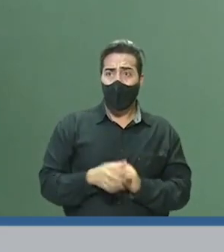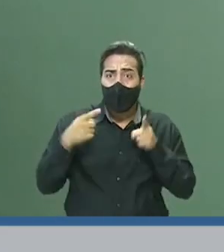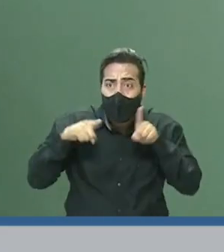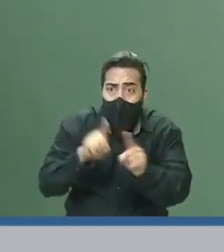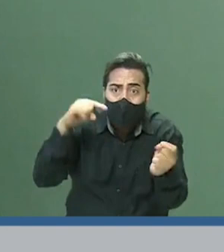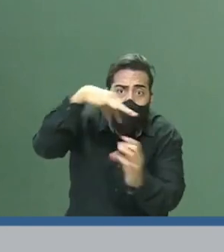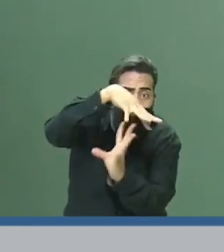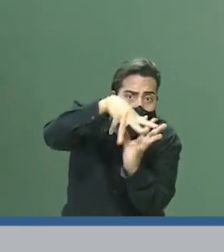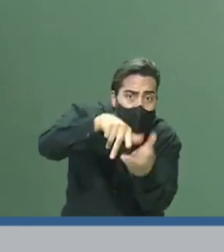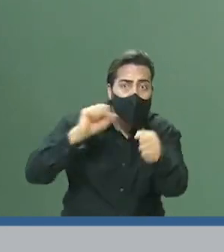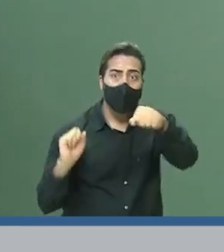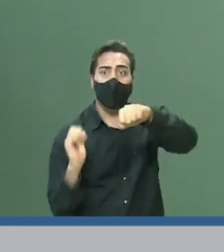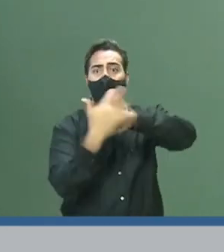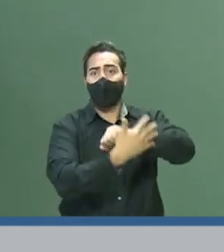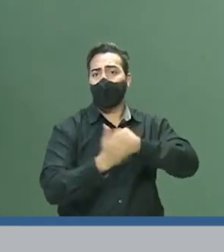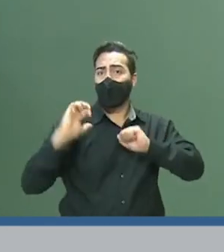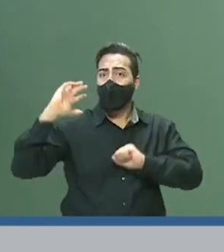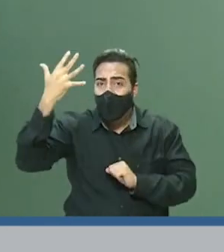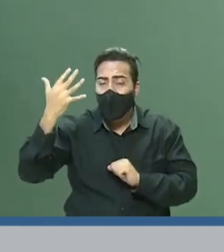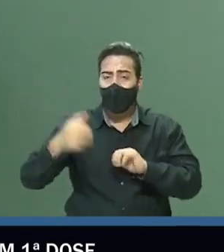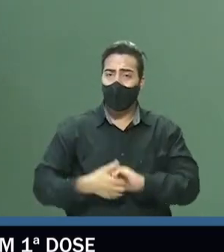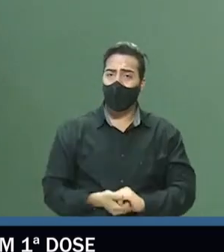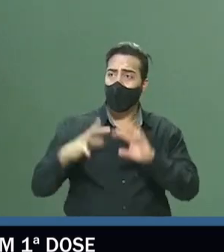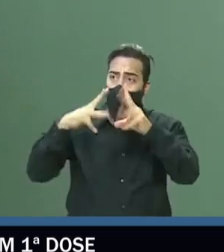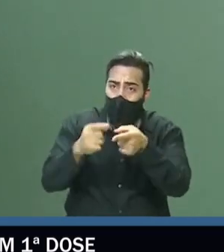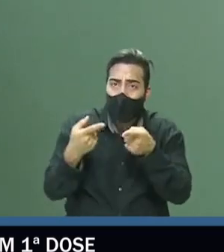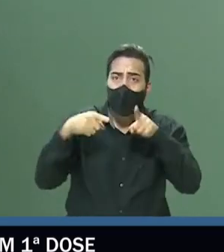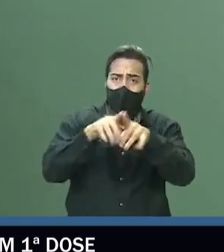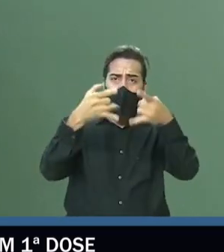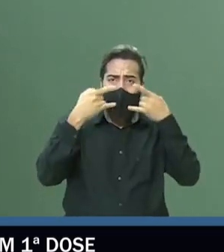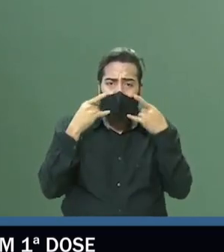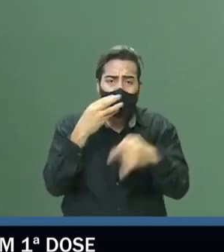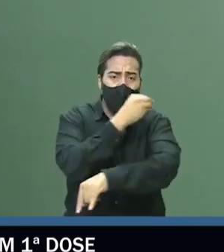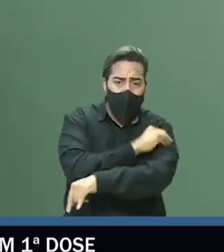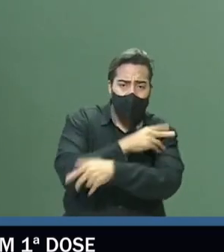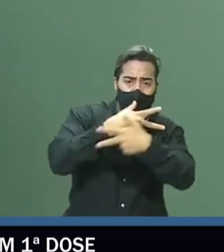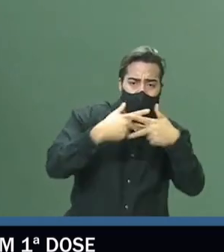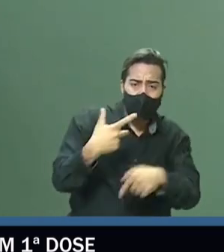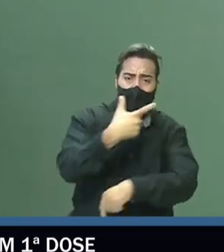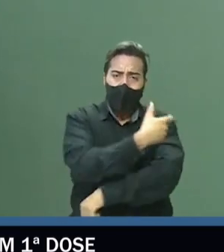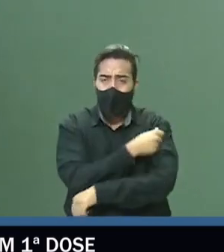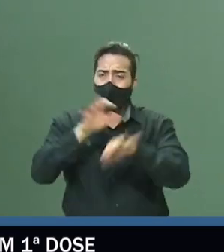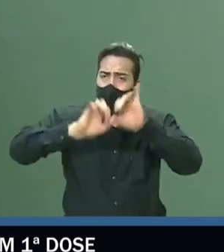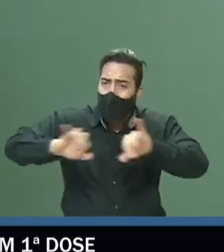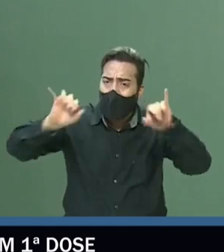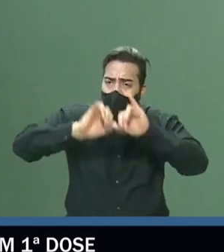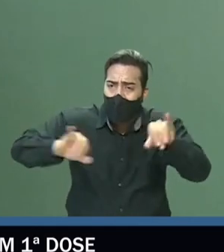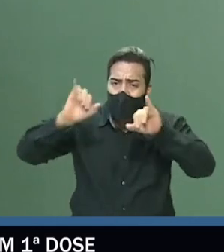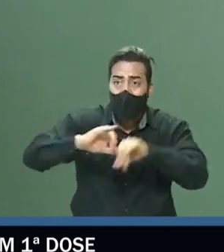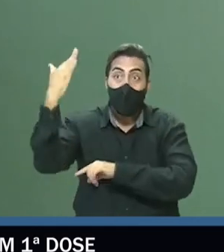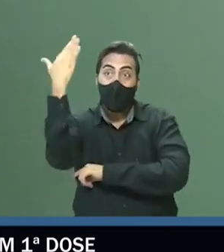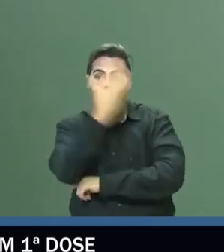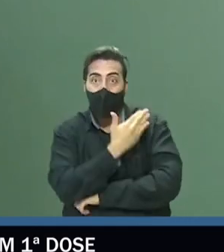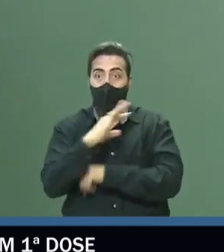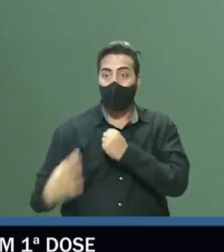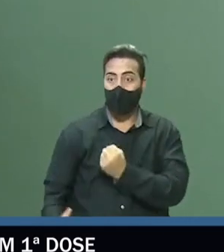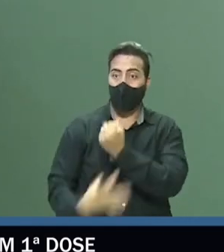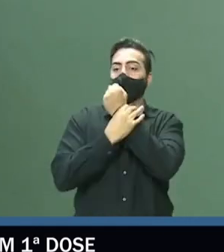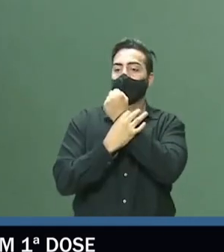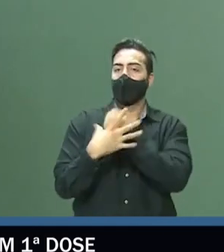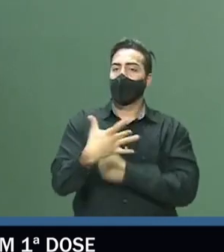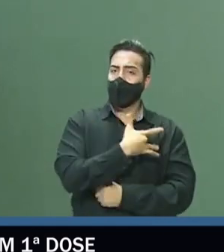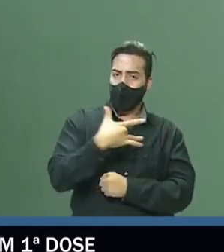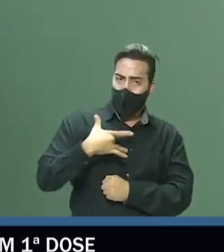uma pandemia mundial, quando a gente tem aí vacinas comprovadamente